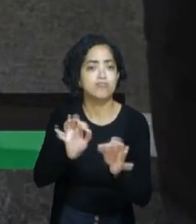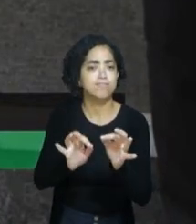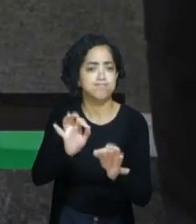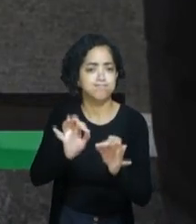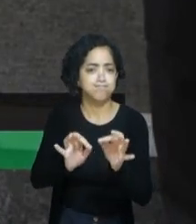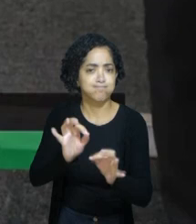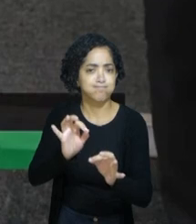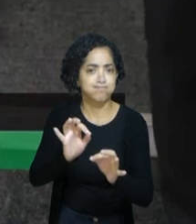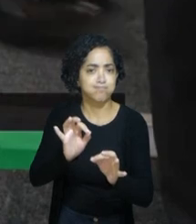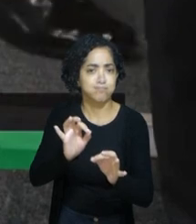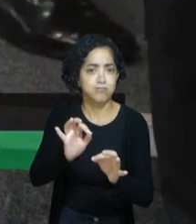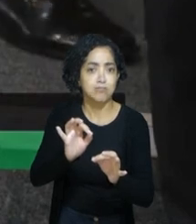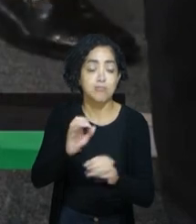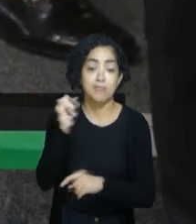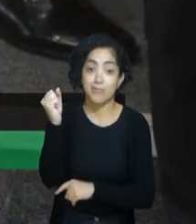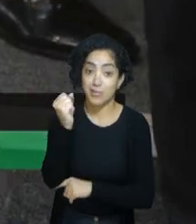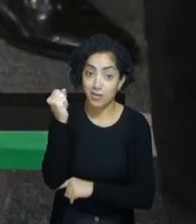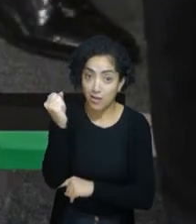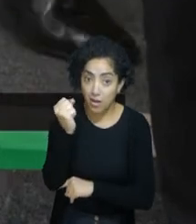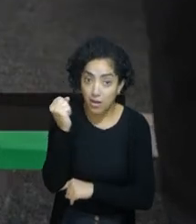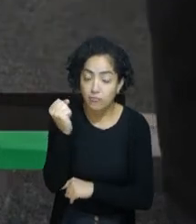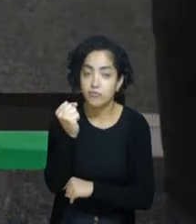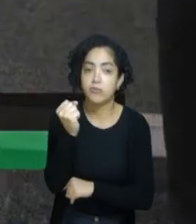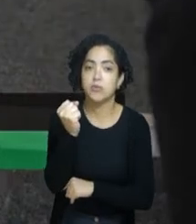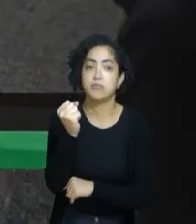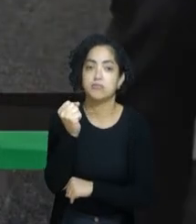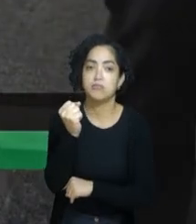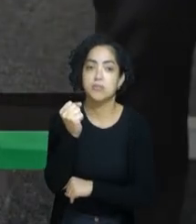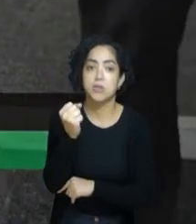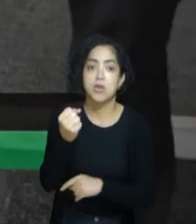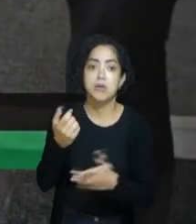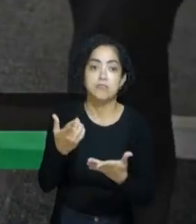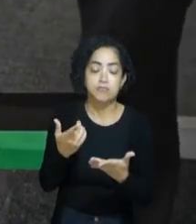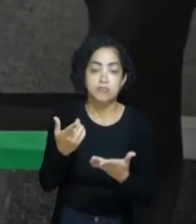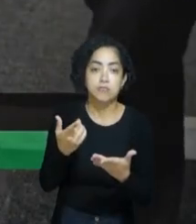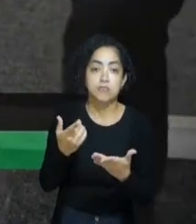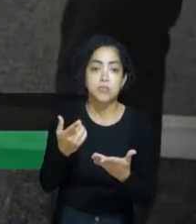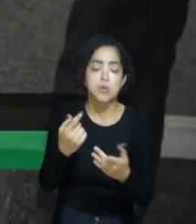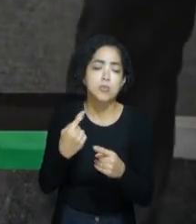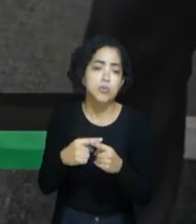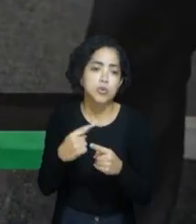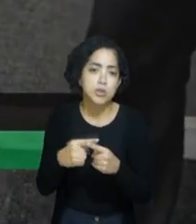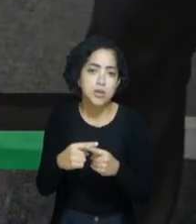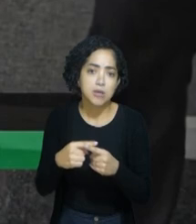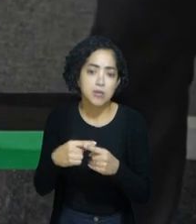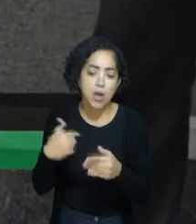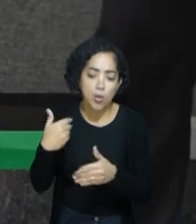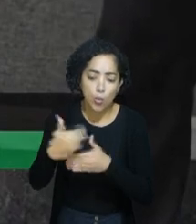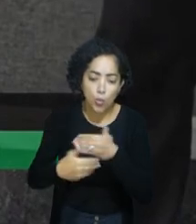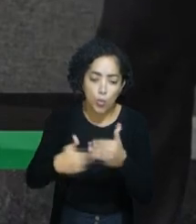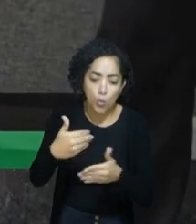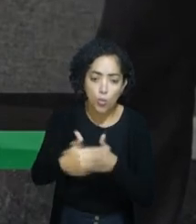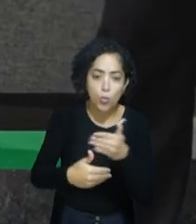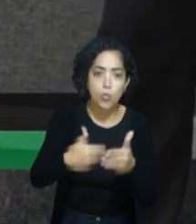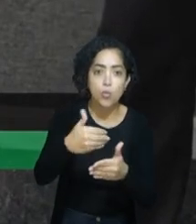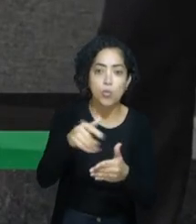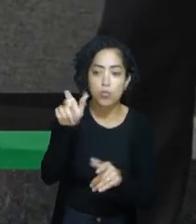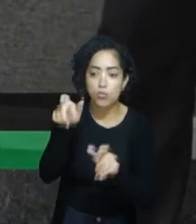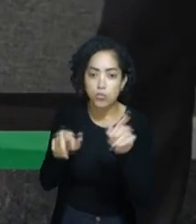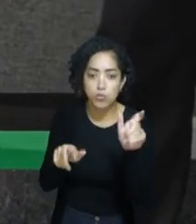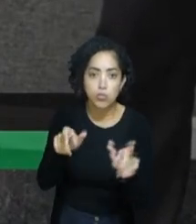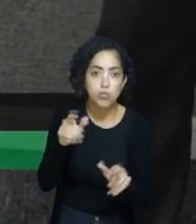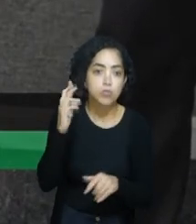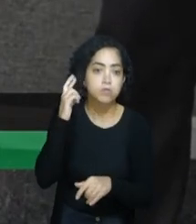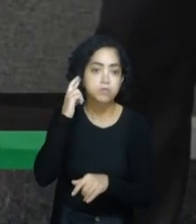distorção uma grave distorção e uma profunda injustiça porque ao longo do tempo ATL atletas surdos